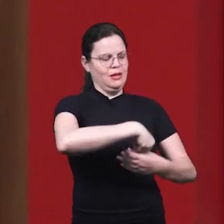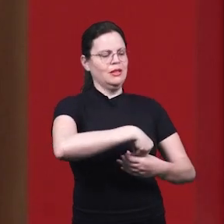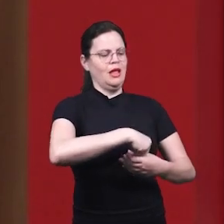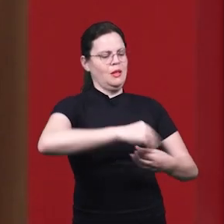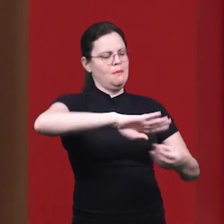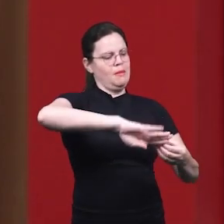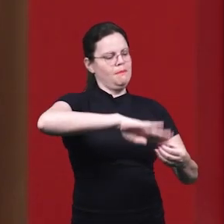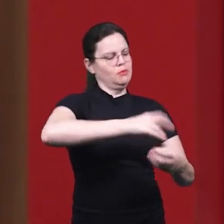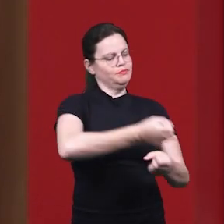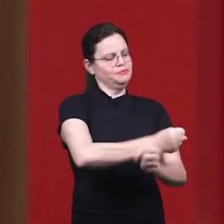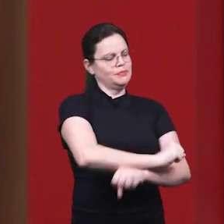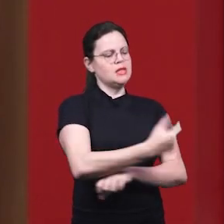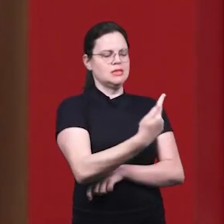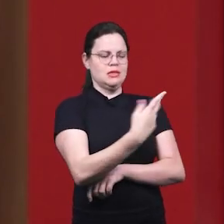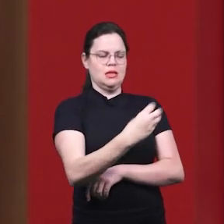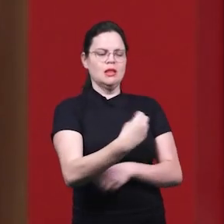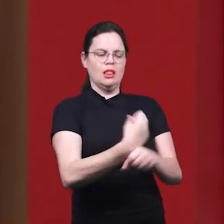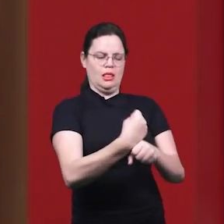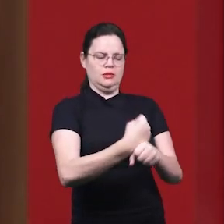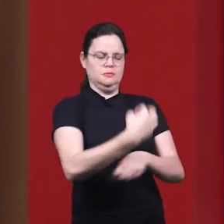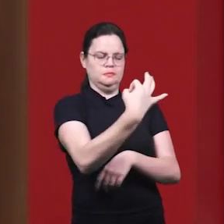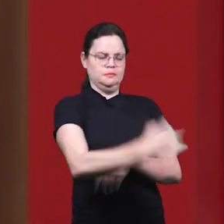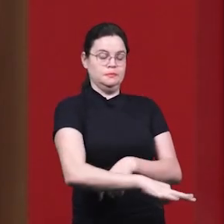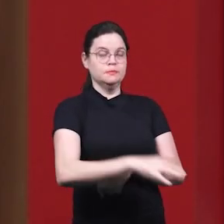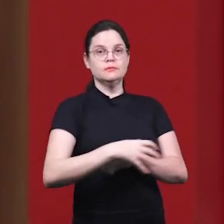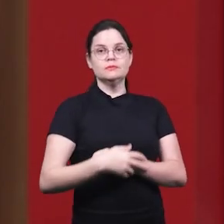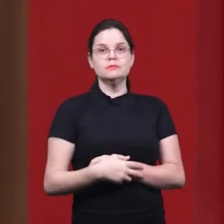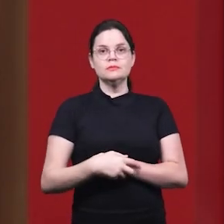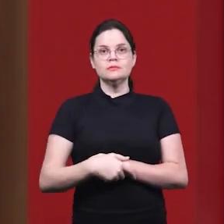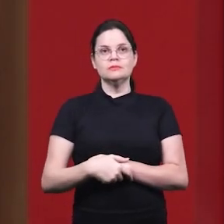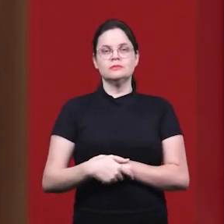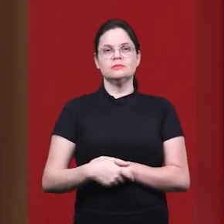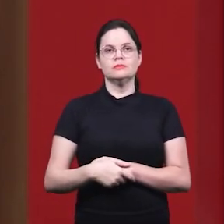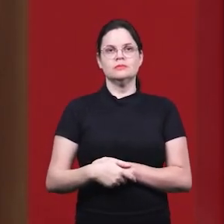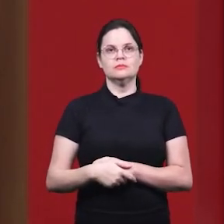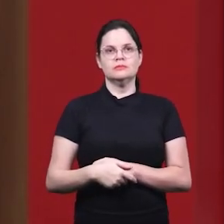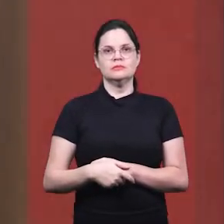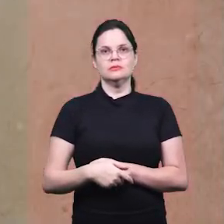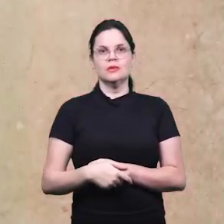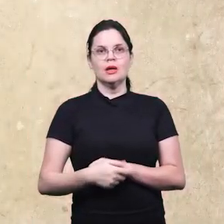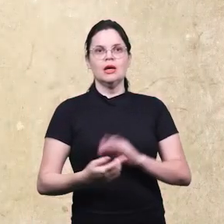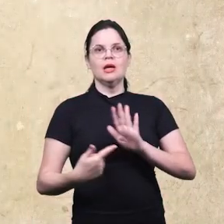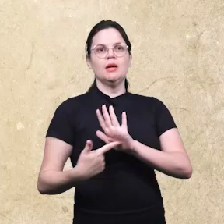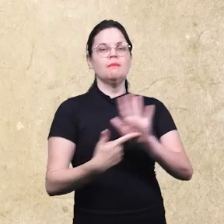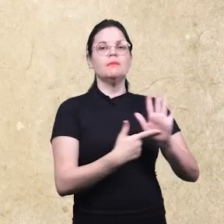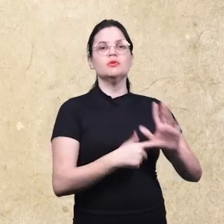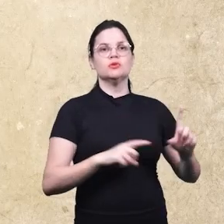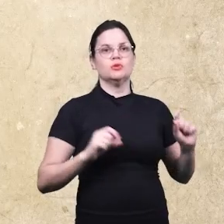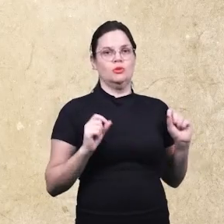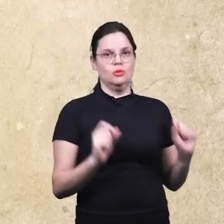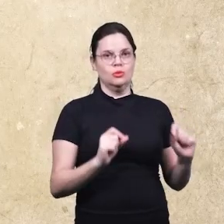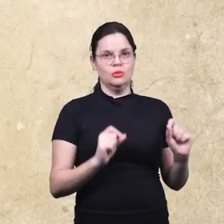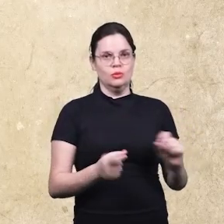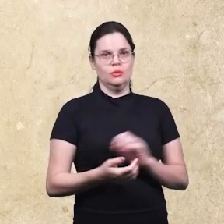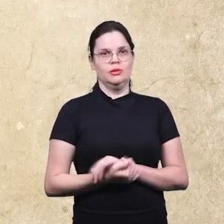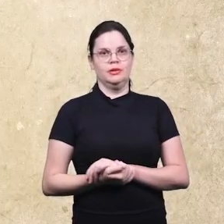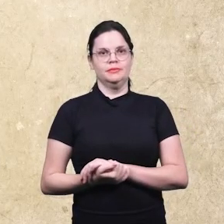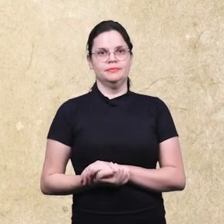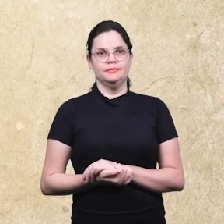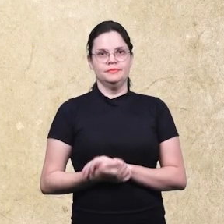projetou naquilo que Daniel conhecia para aquilo que ele não conhecia, não é?